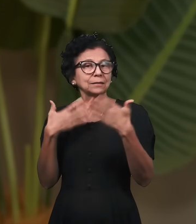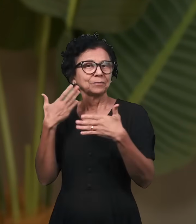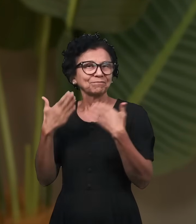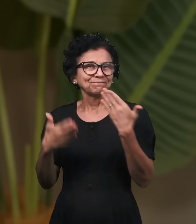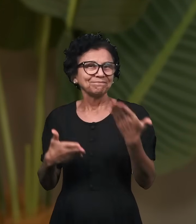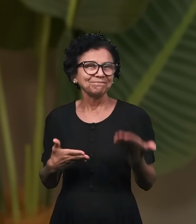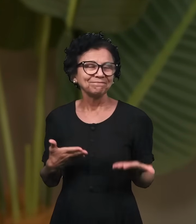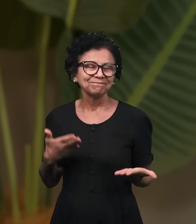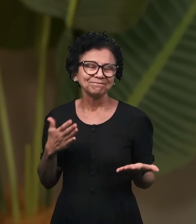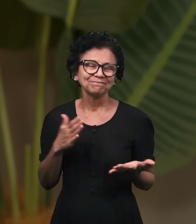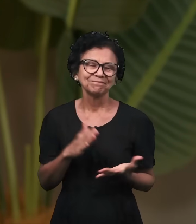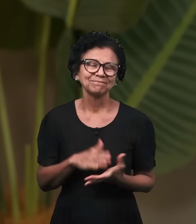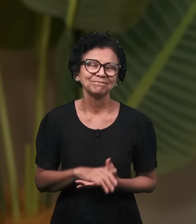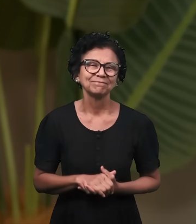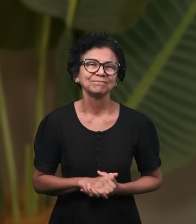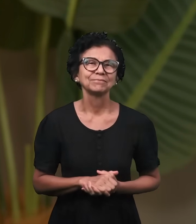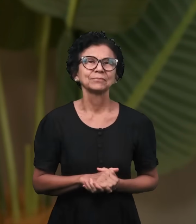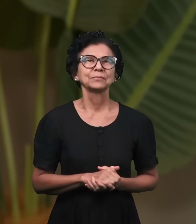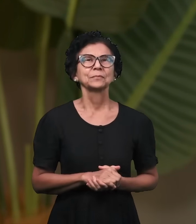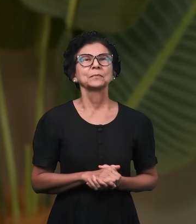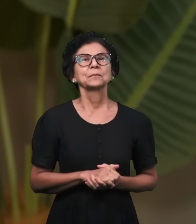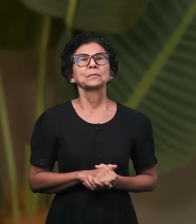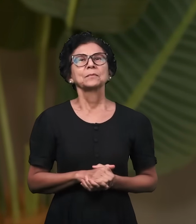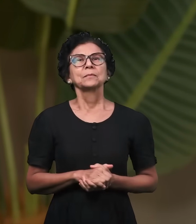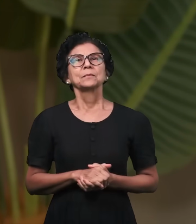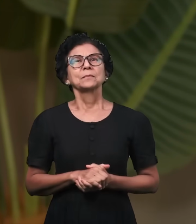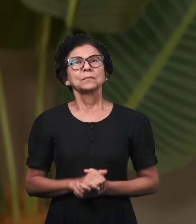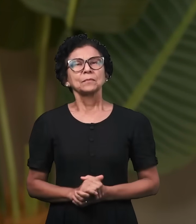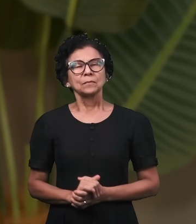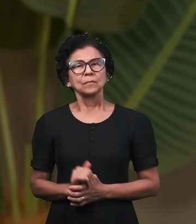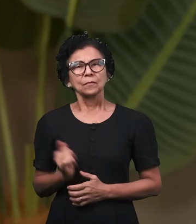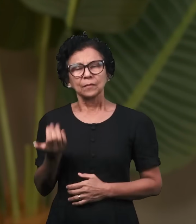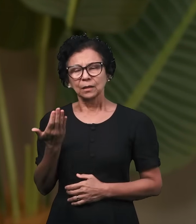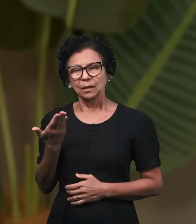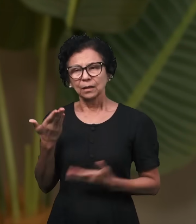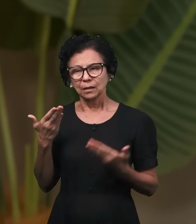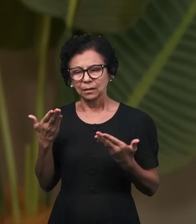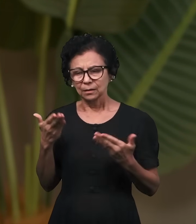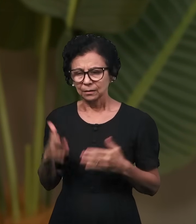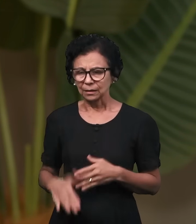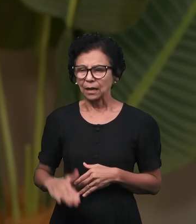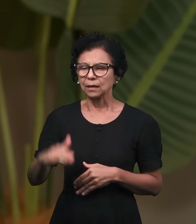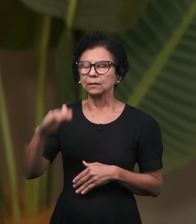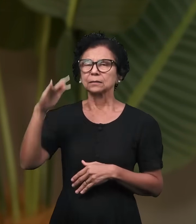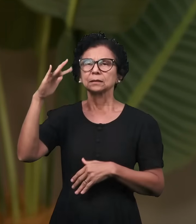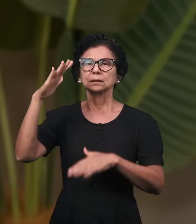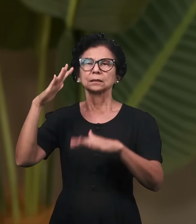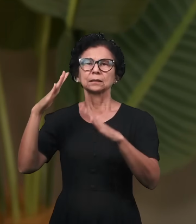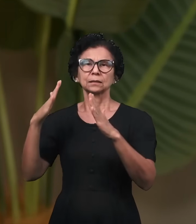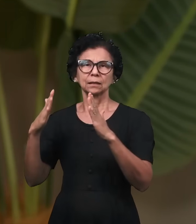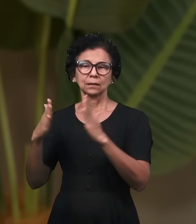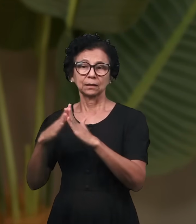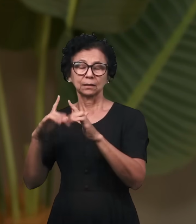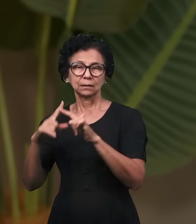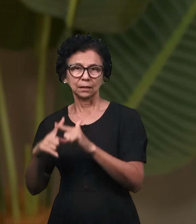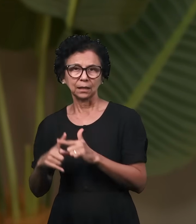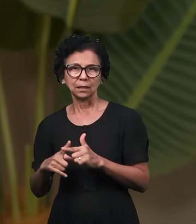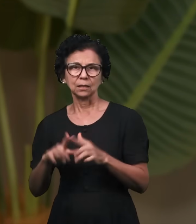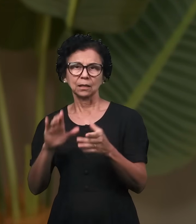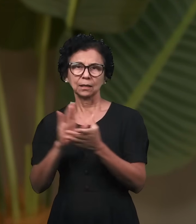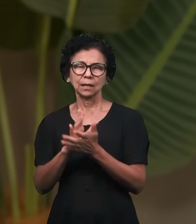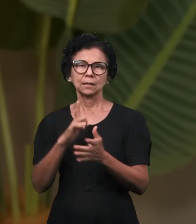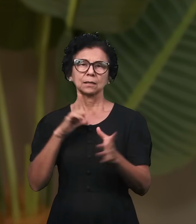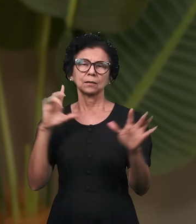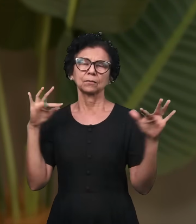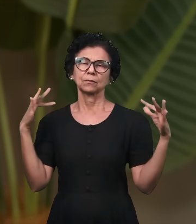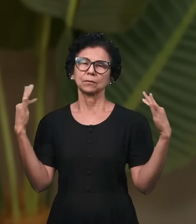dentro da igreja e formam famílias. Essa sequência que Deus preparou